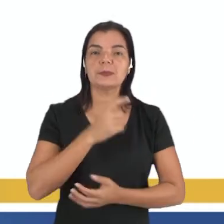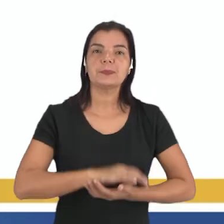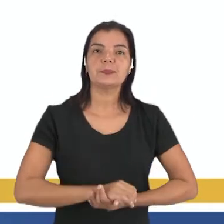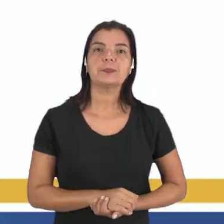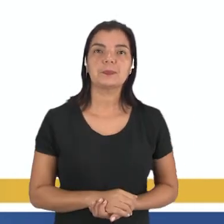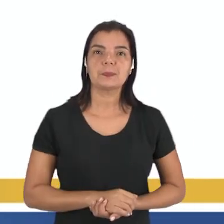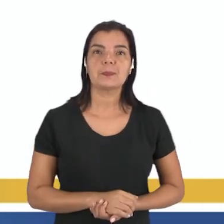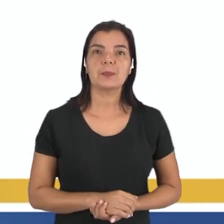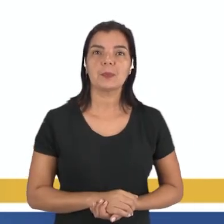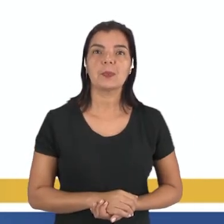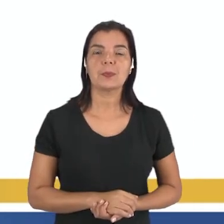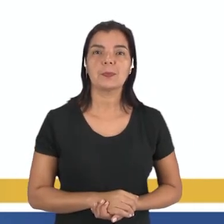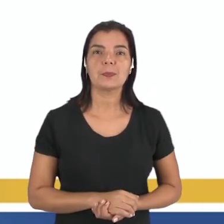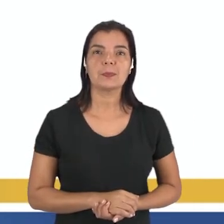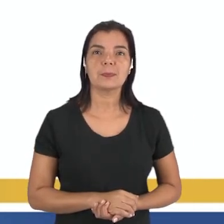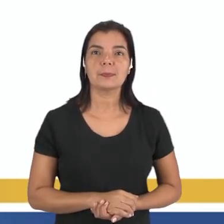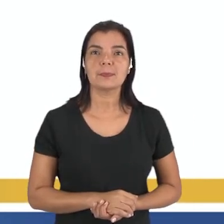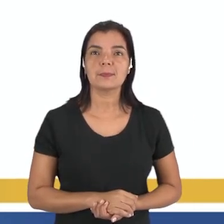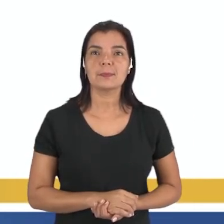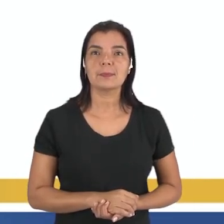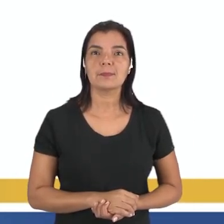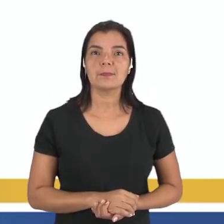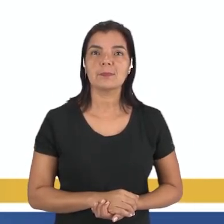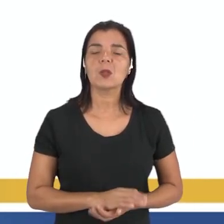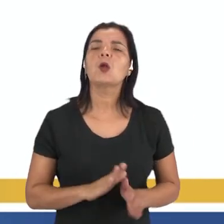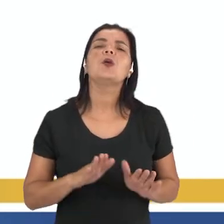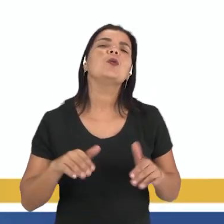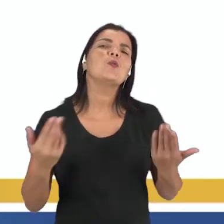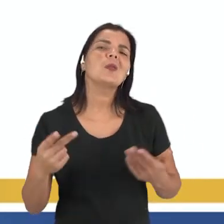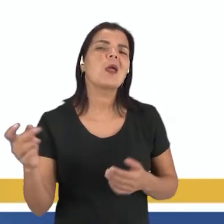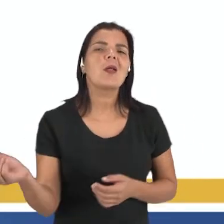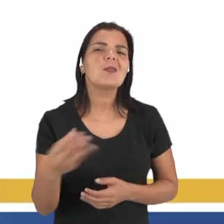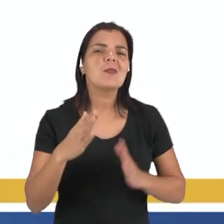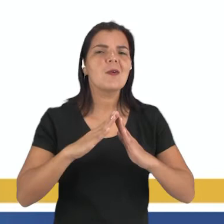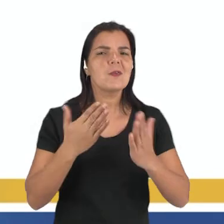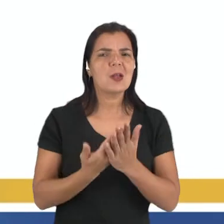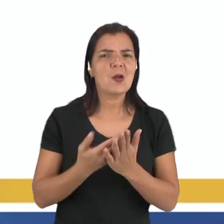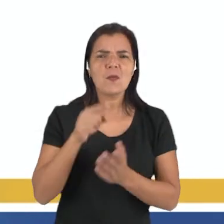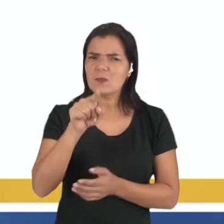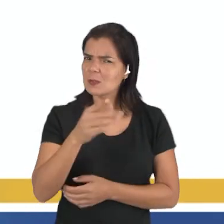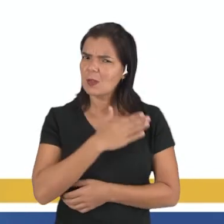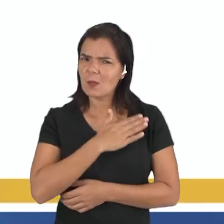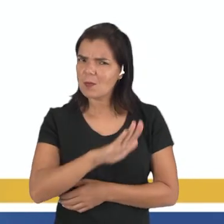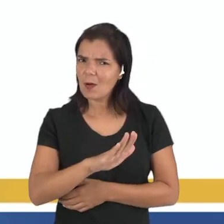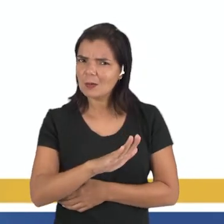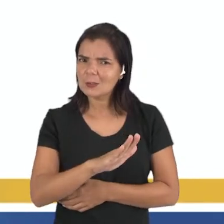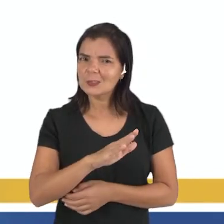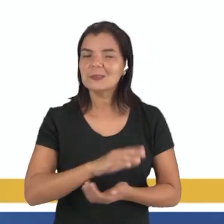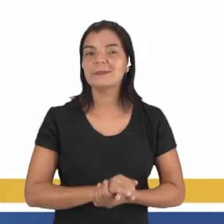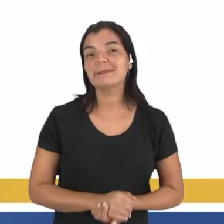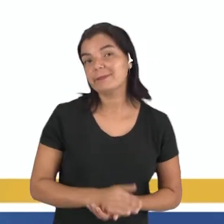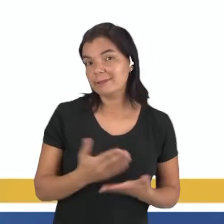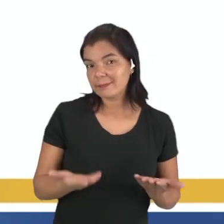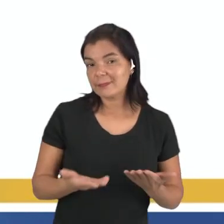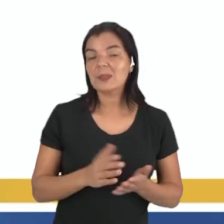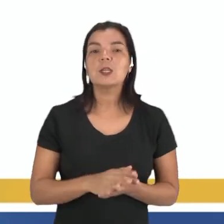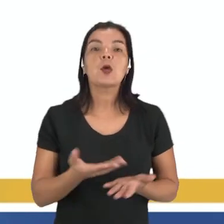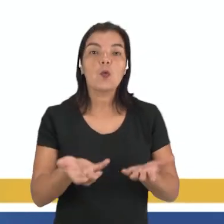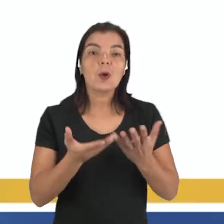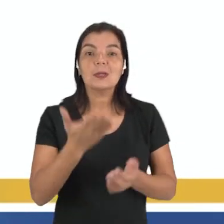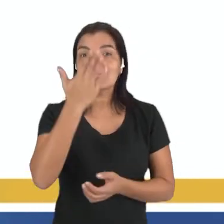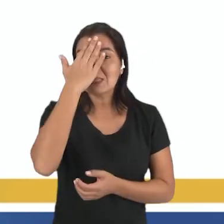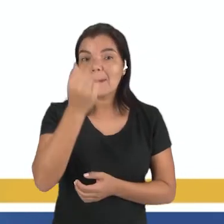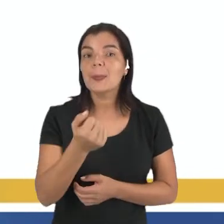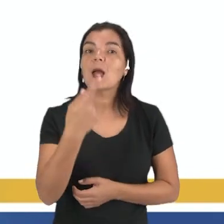school? Don't you like it? E quanto à nova escola? Você não gosta dela? Você gosta dela? Então eu estou querendo saber a